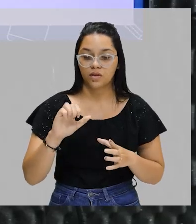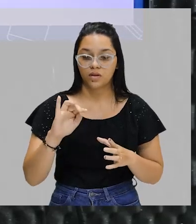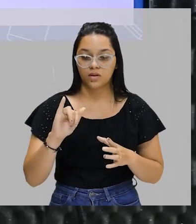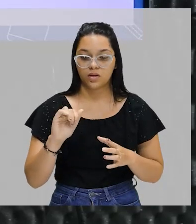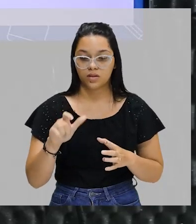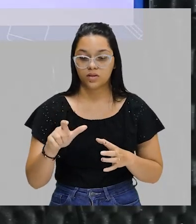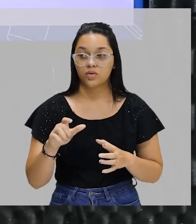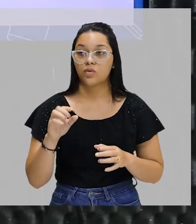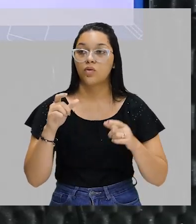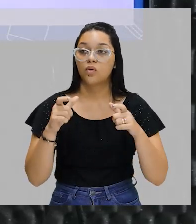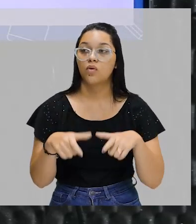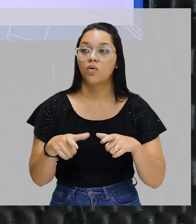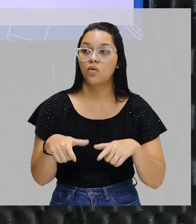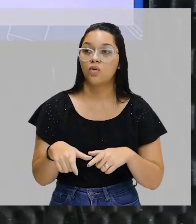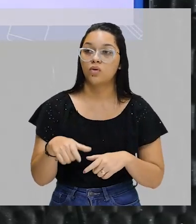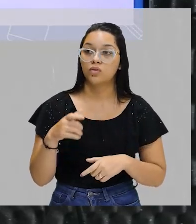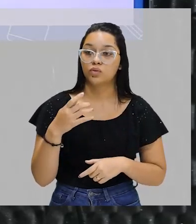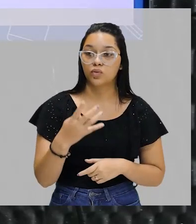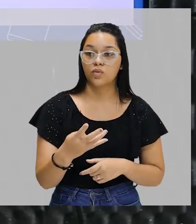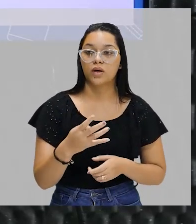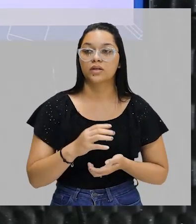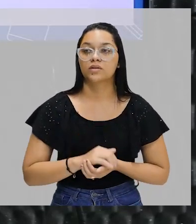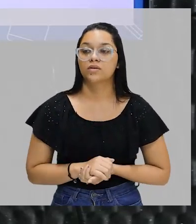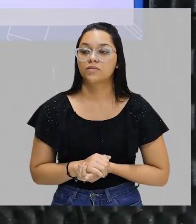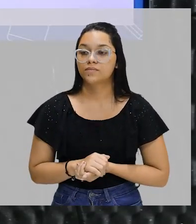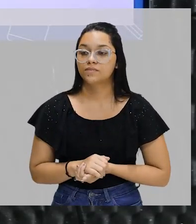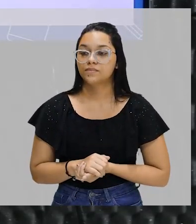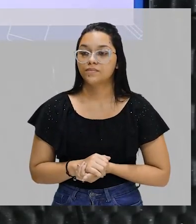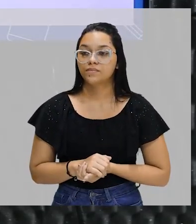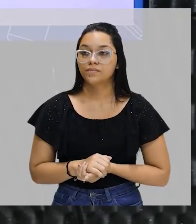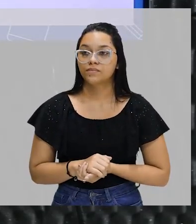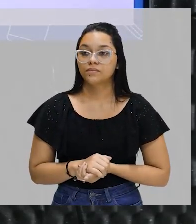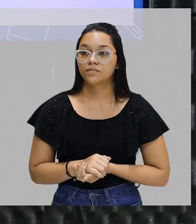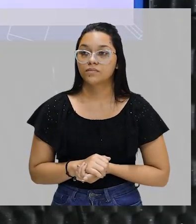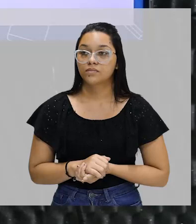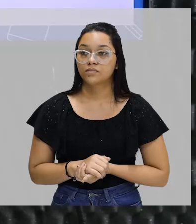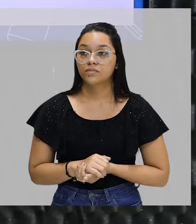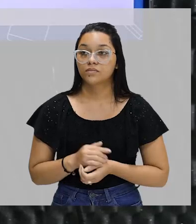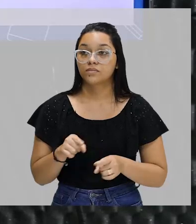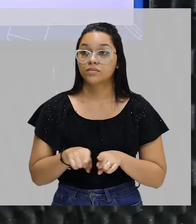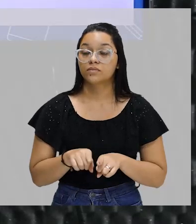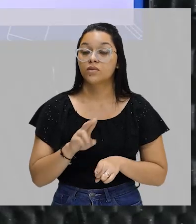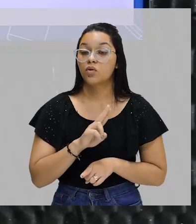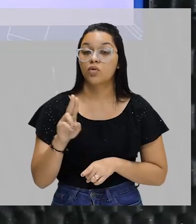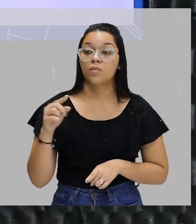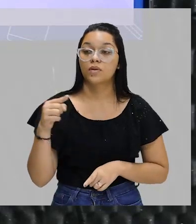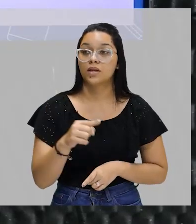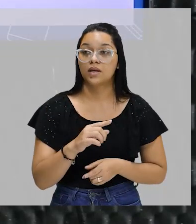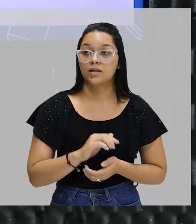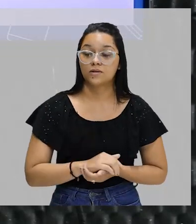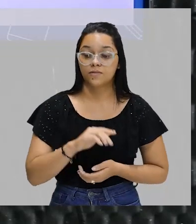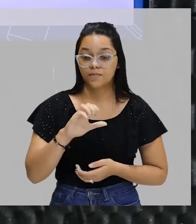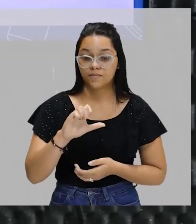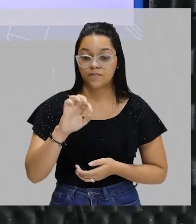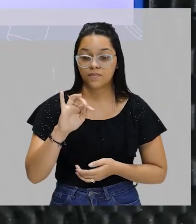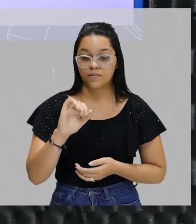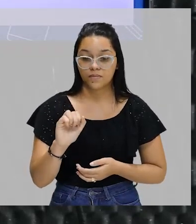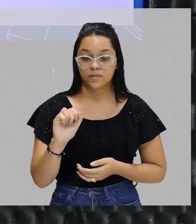se encontra no carbono 4, beleza? E o nome da ramificação,